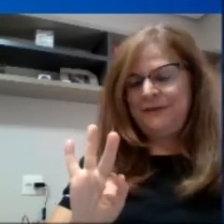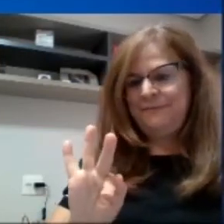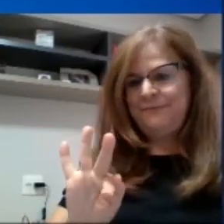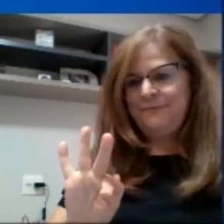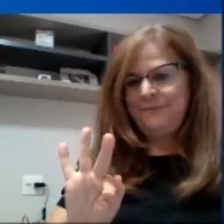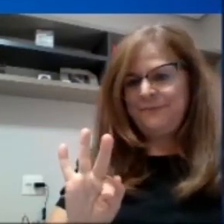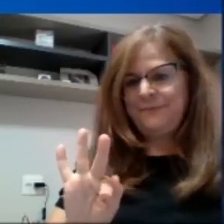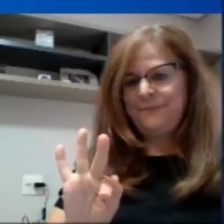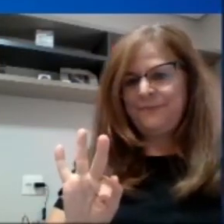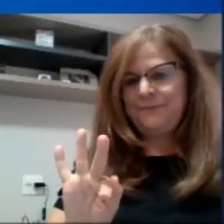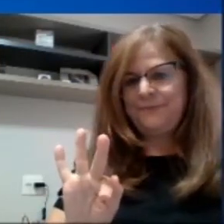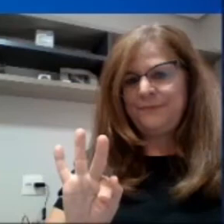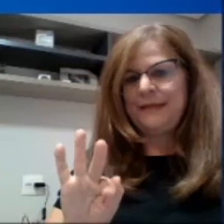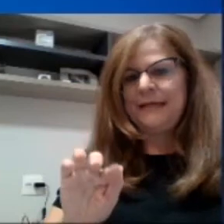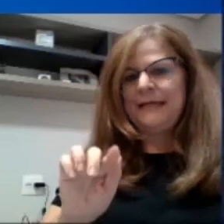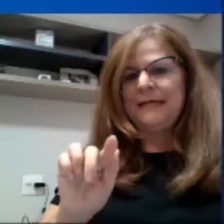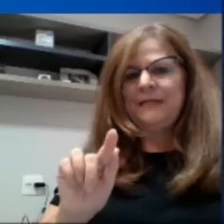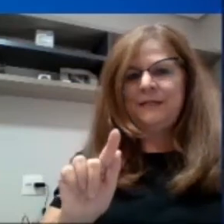F,